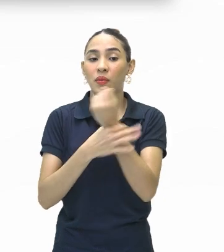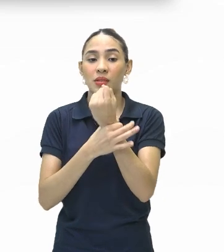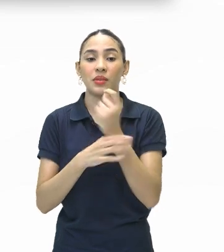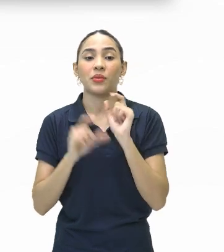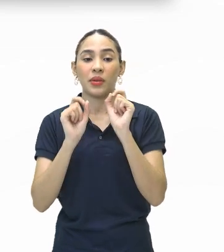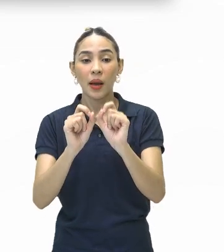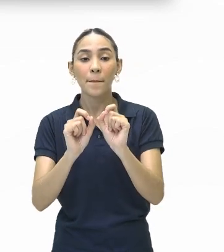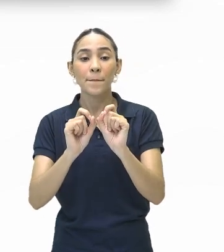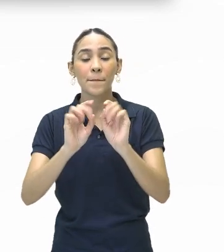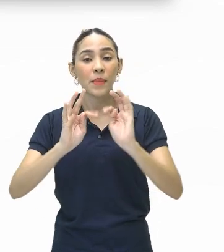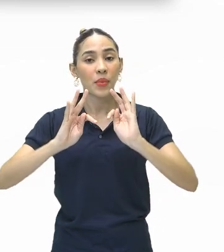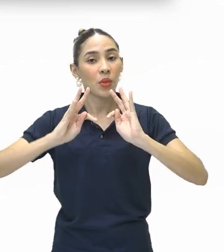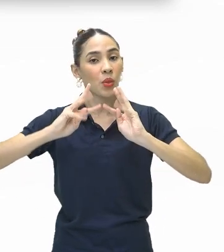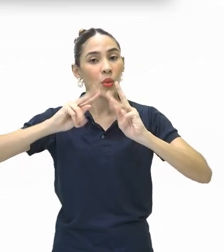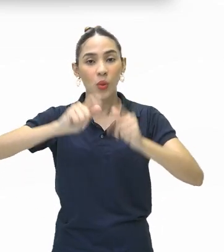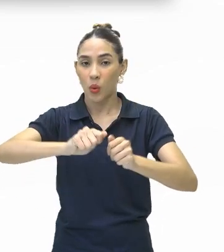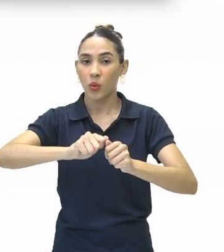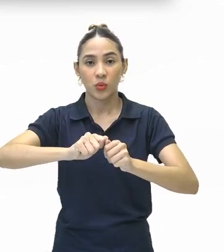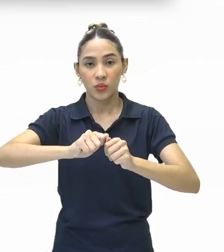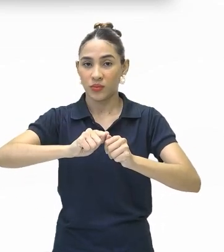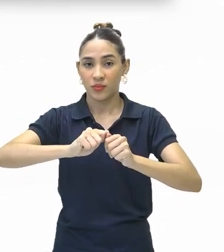que todos,